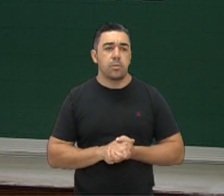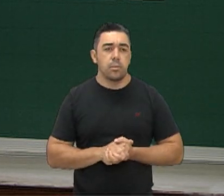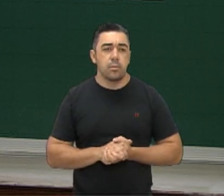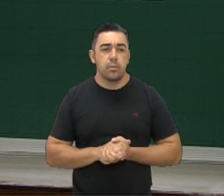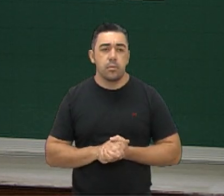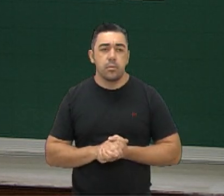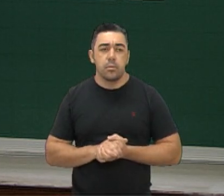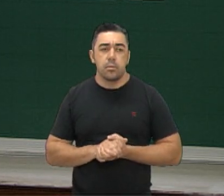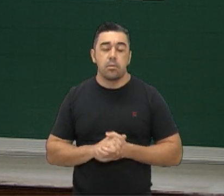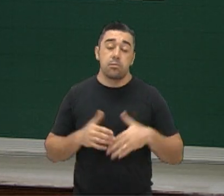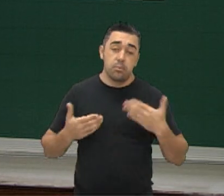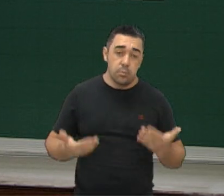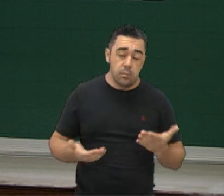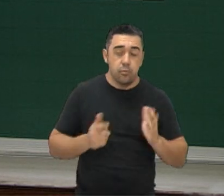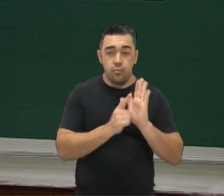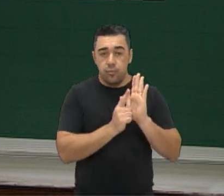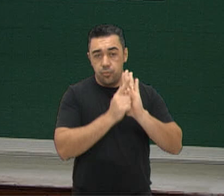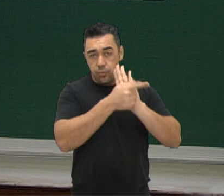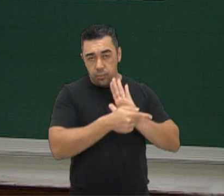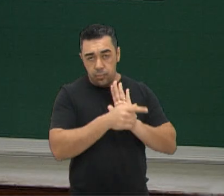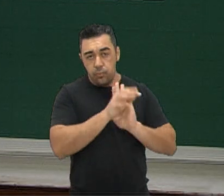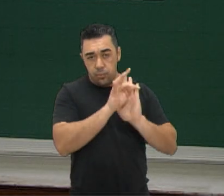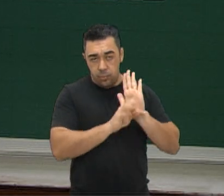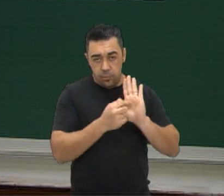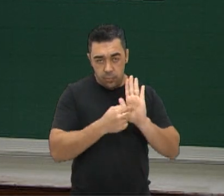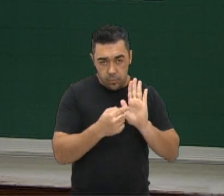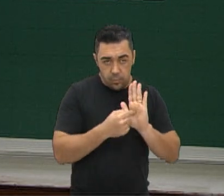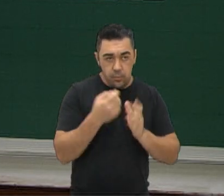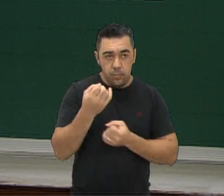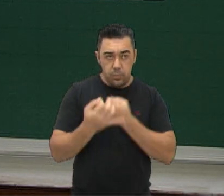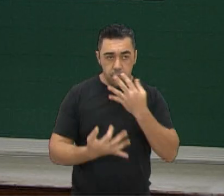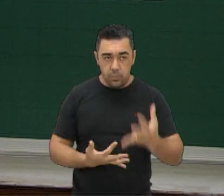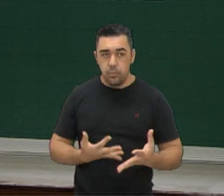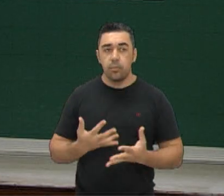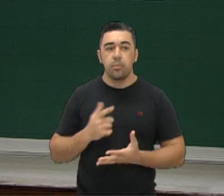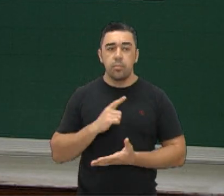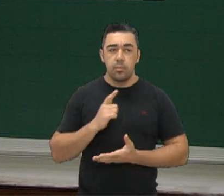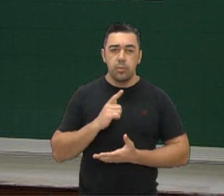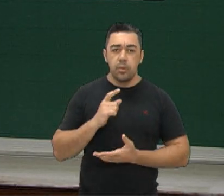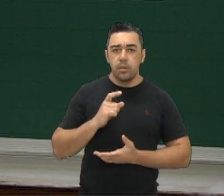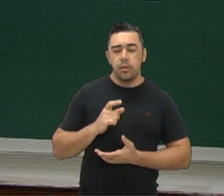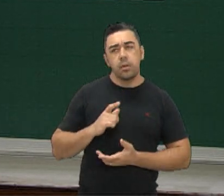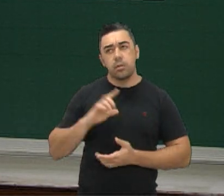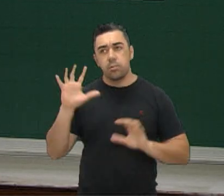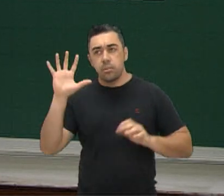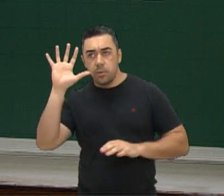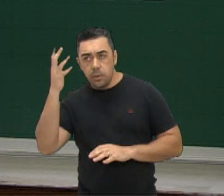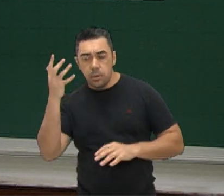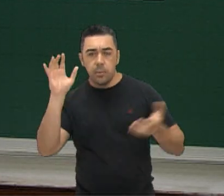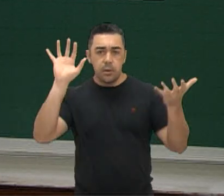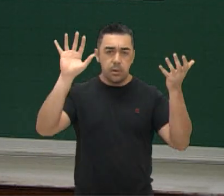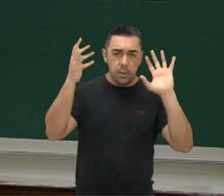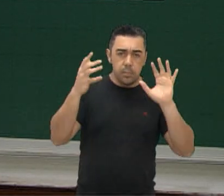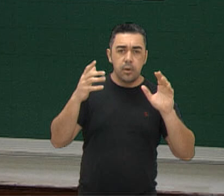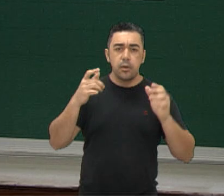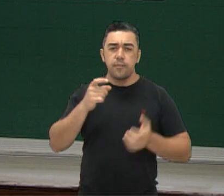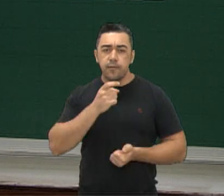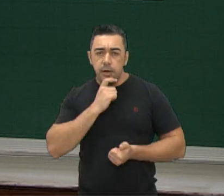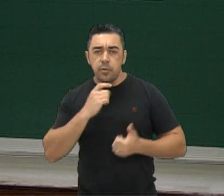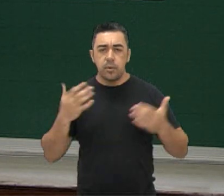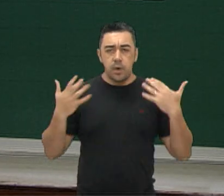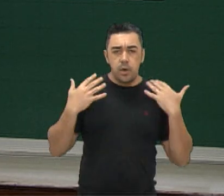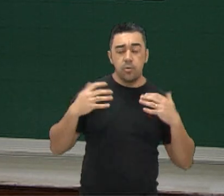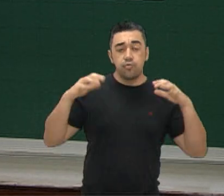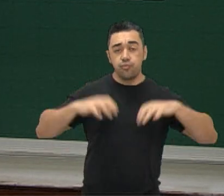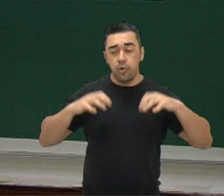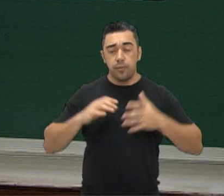entonces? Bueno, hoy nuestra clase hablaba sobre hace frío, calor ou llueve, né? Faz frio, calor ou chove.